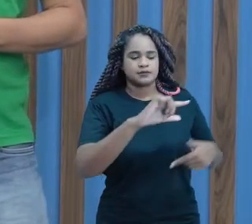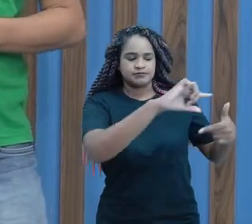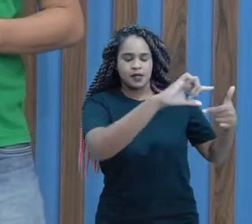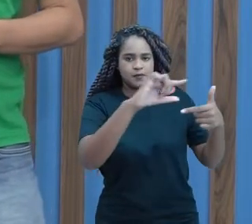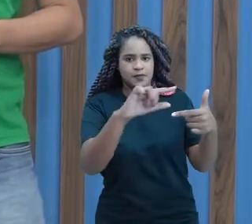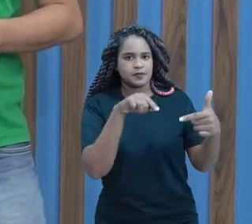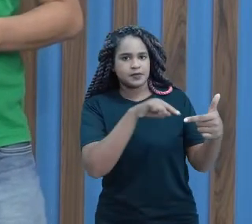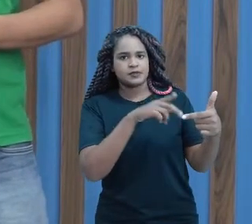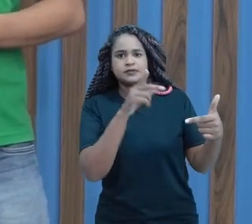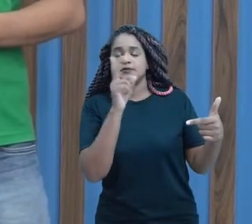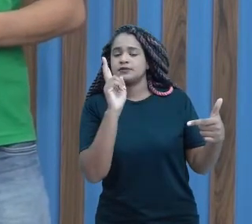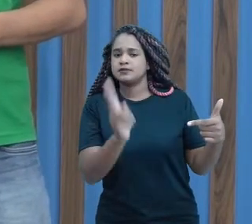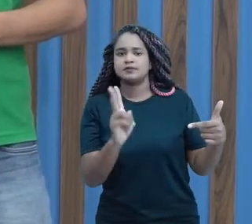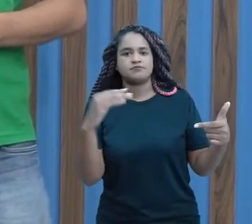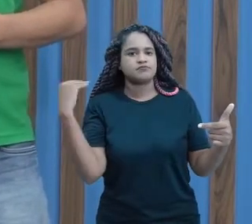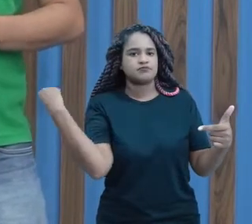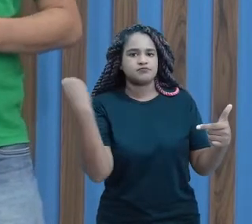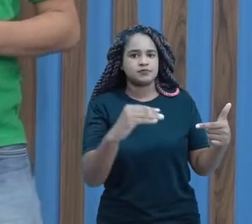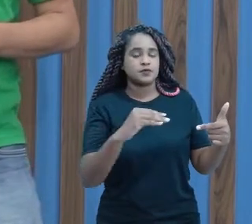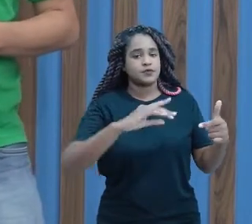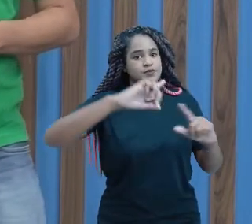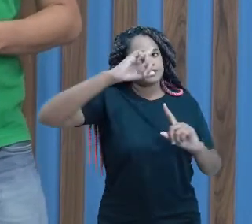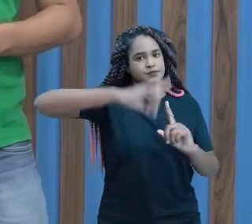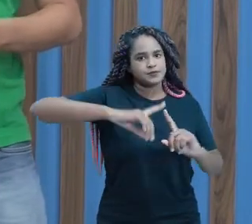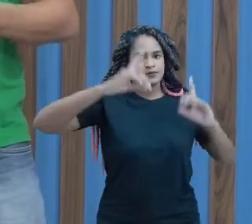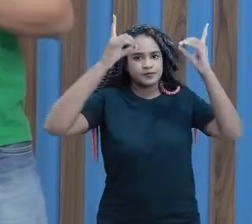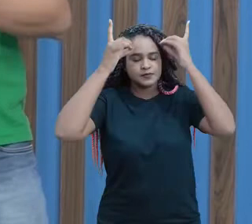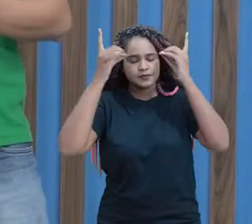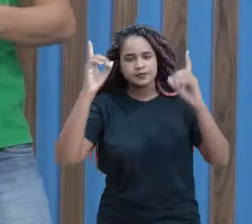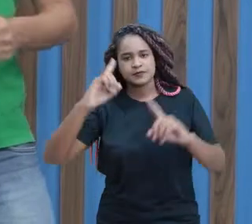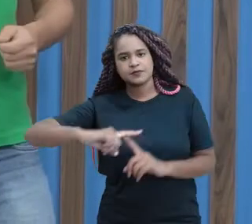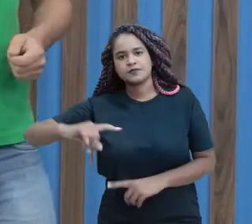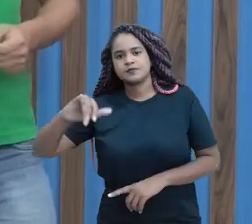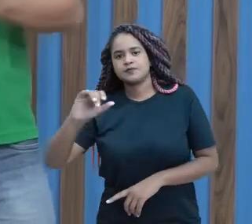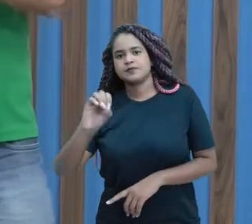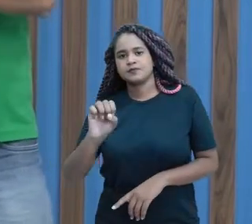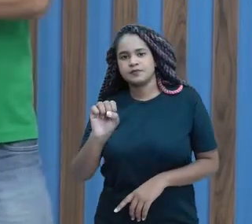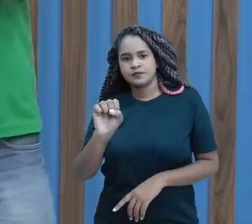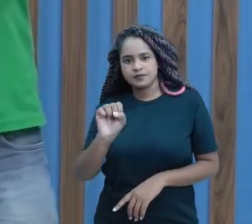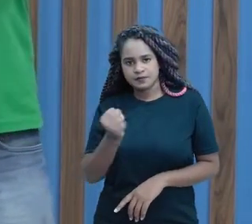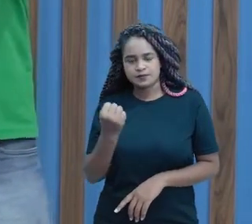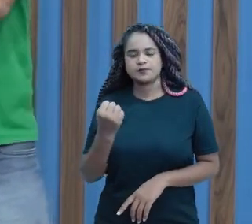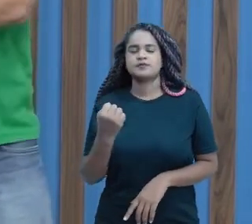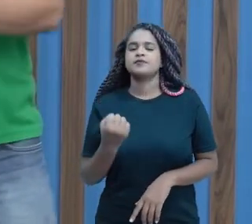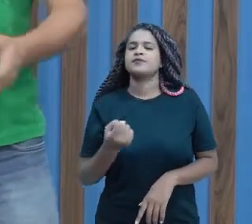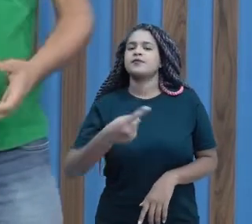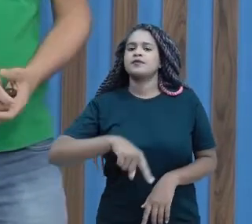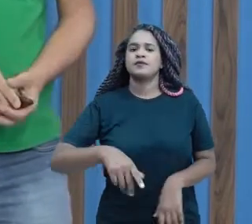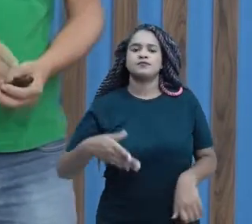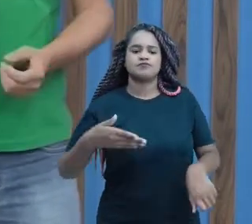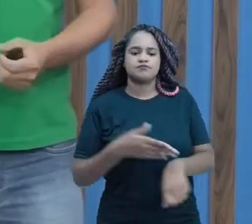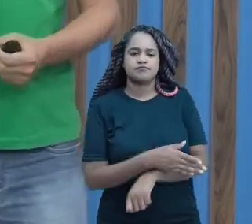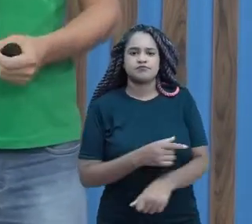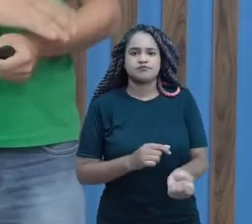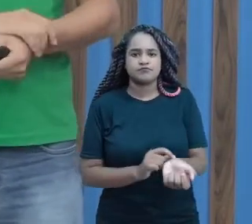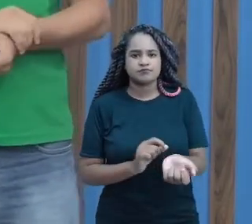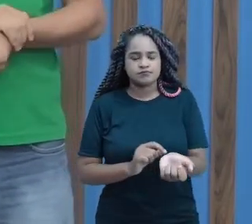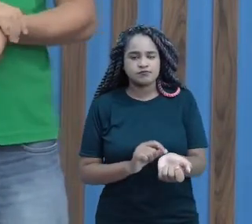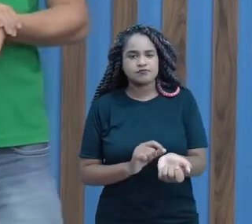nossos QR Codes, tanto do Android quanto do iOS, para vocês irem lá, fazerem a leitura, já são direcionados diretamente